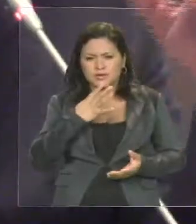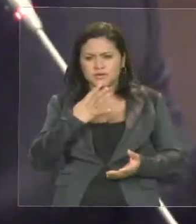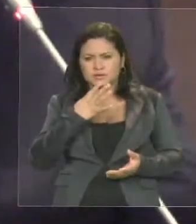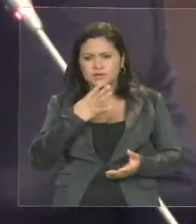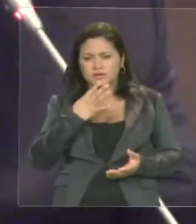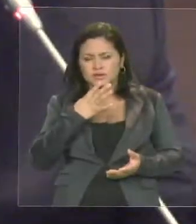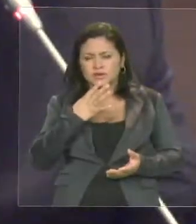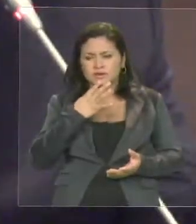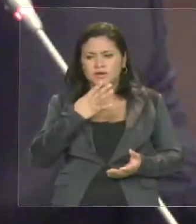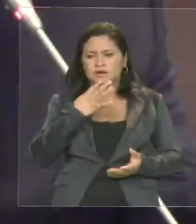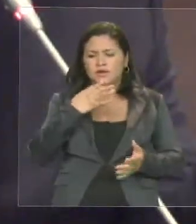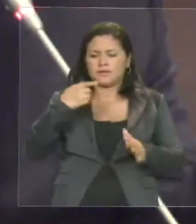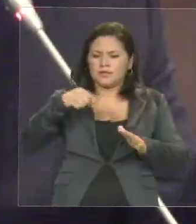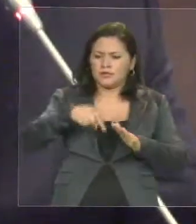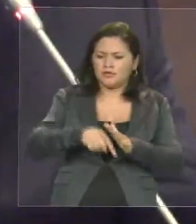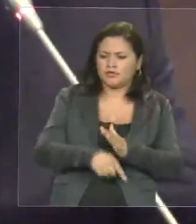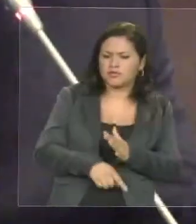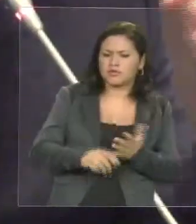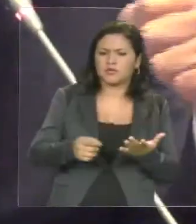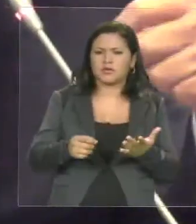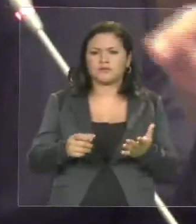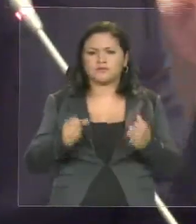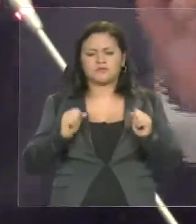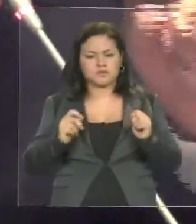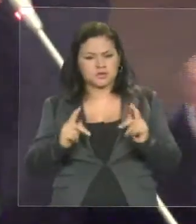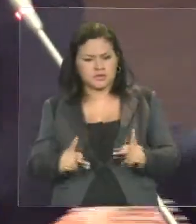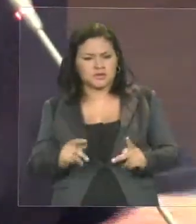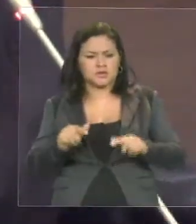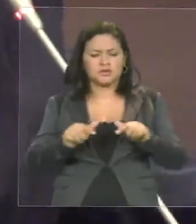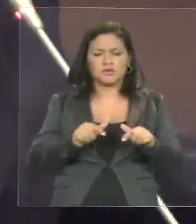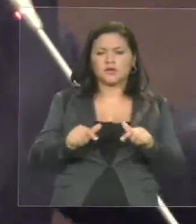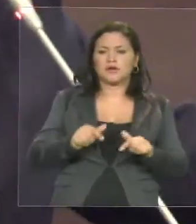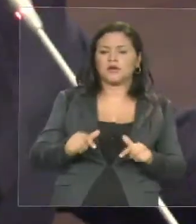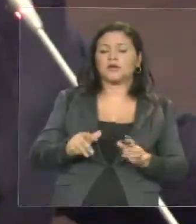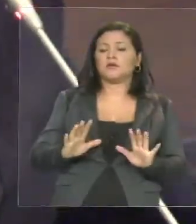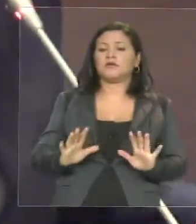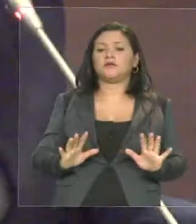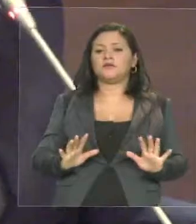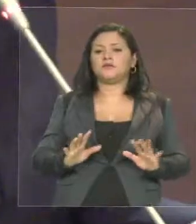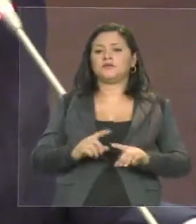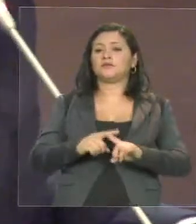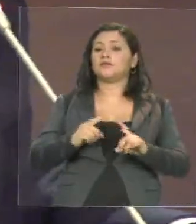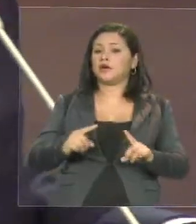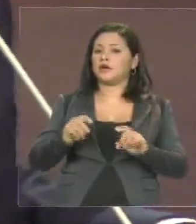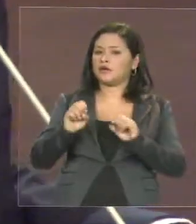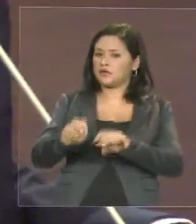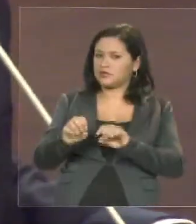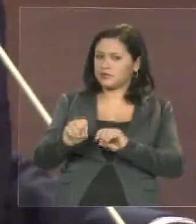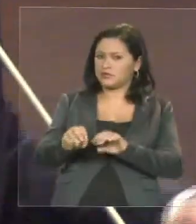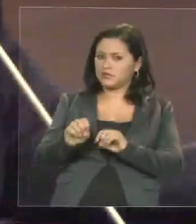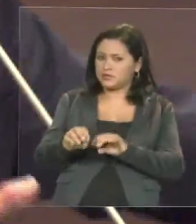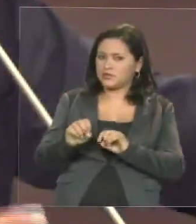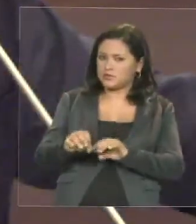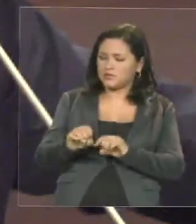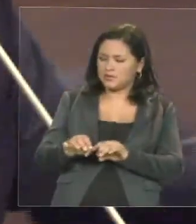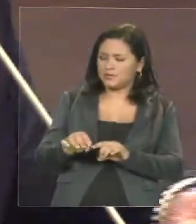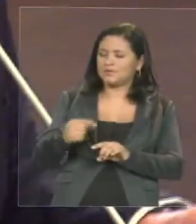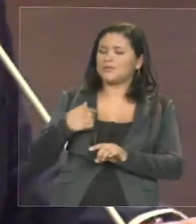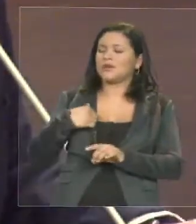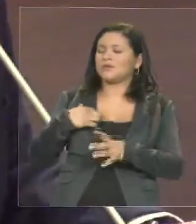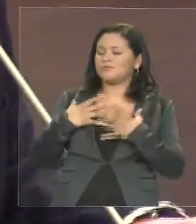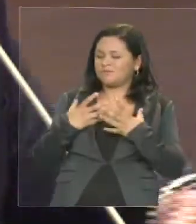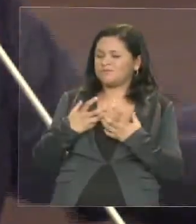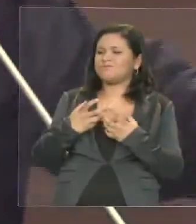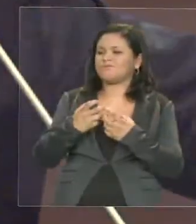um jeito, outro dia muda do trabalho, eu não quero entrar nesse mérito. Mas, em relação à educação, eu concordo com Vossa Excelência, e recebi agora,